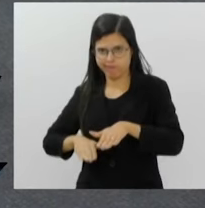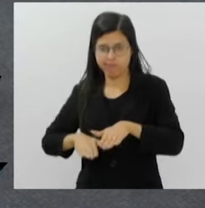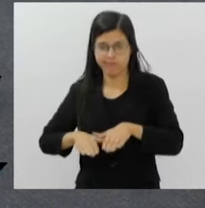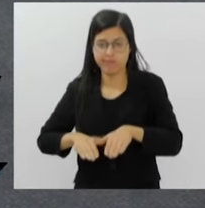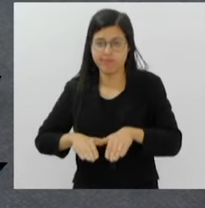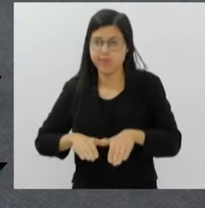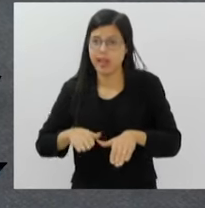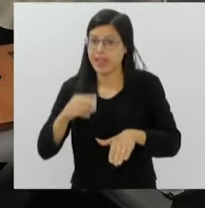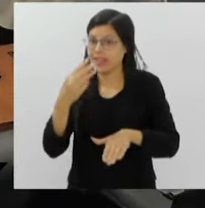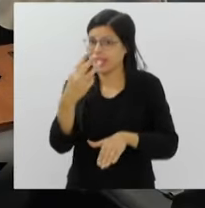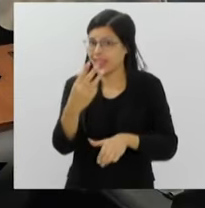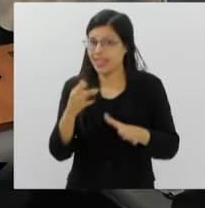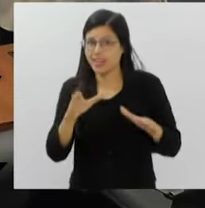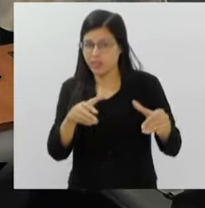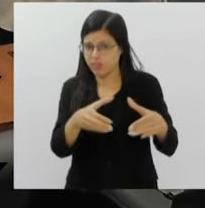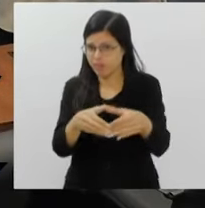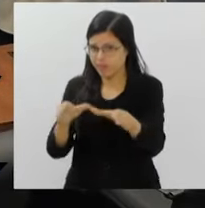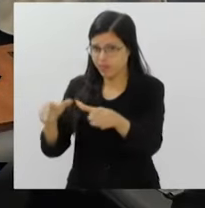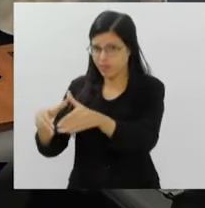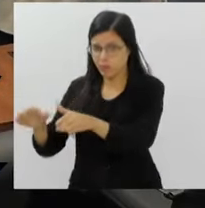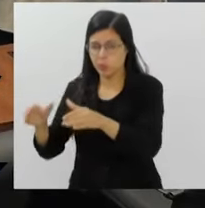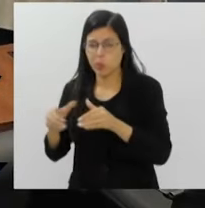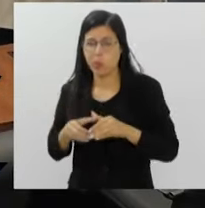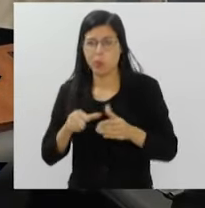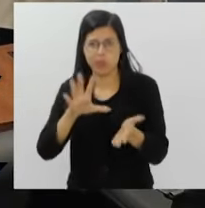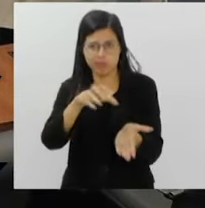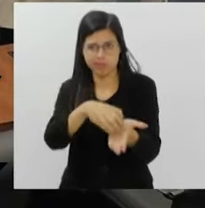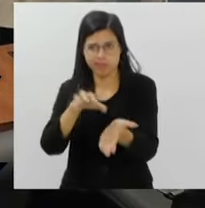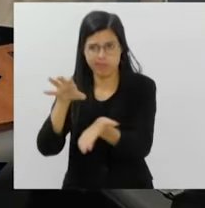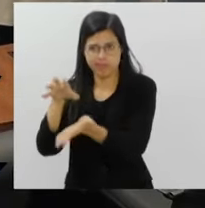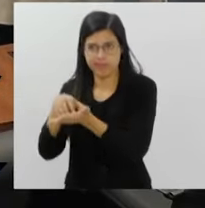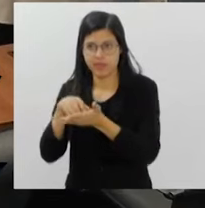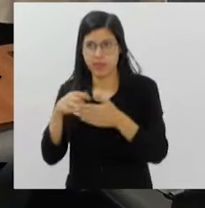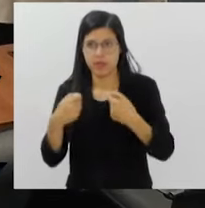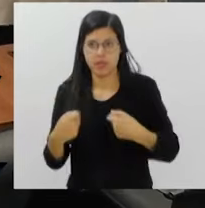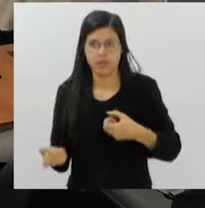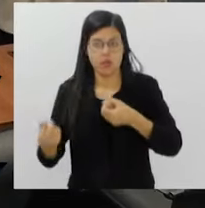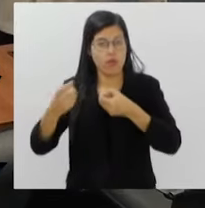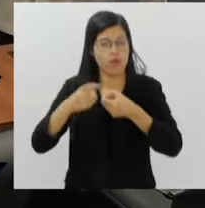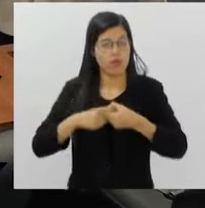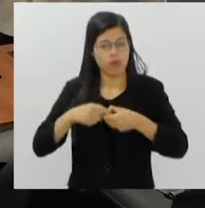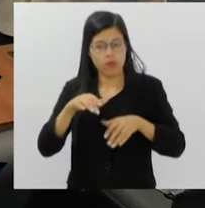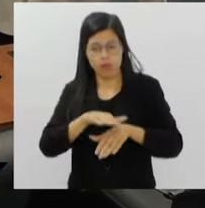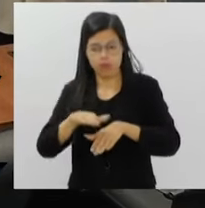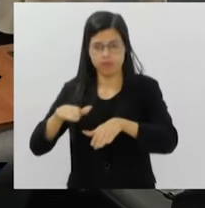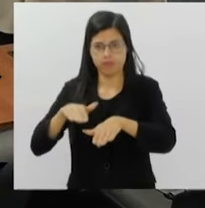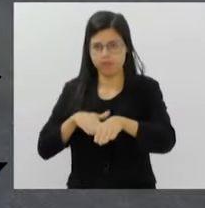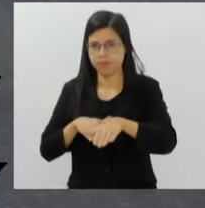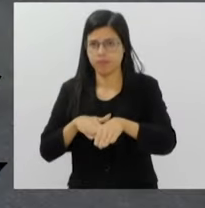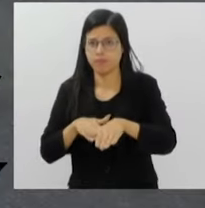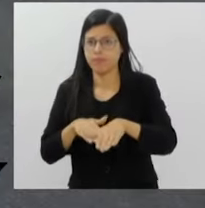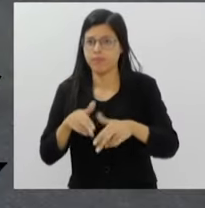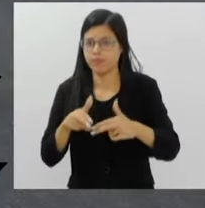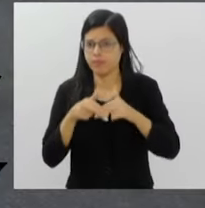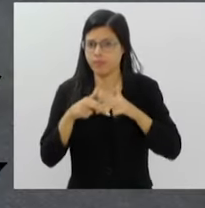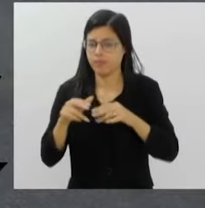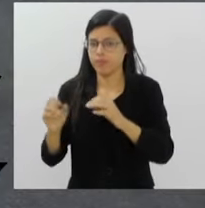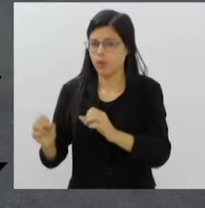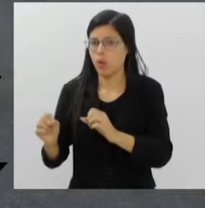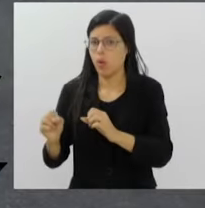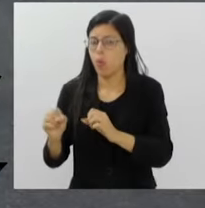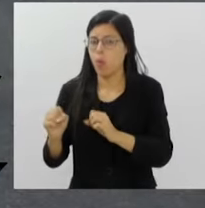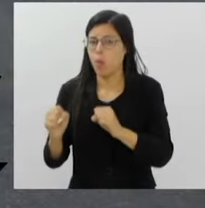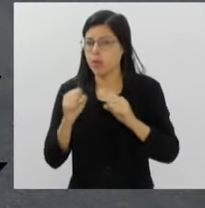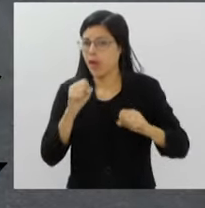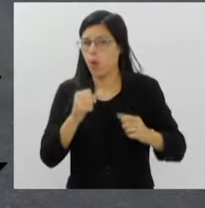foram três batalhões tendo que recuar por causa do poder bélico hoje do